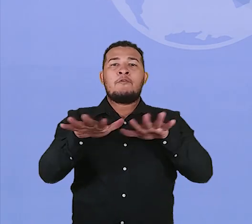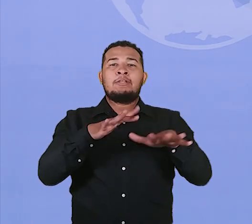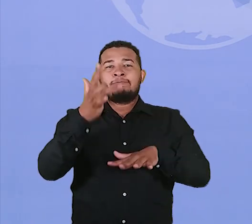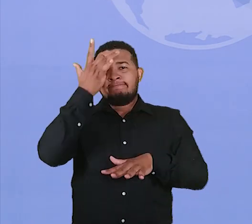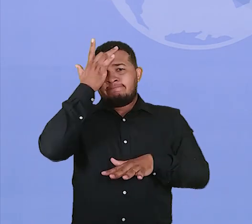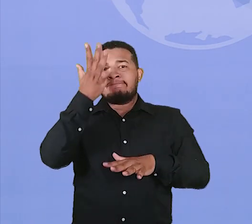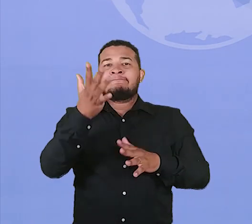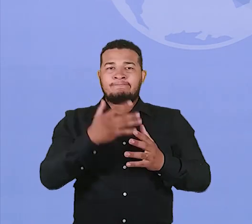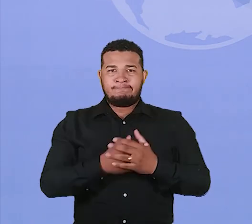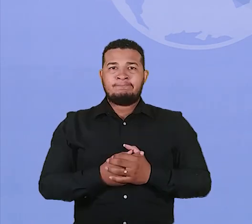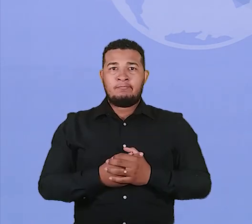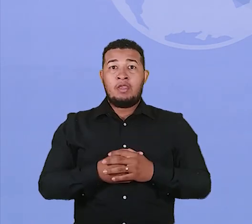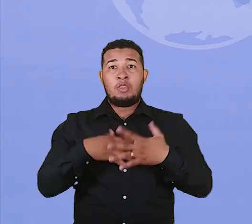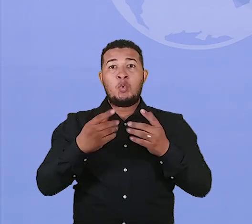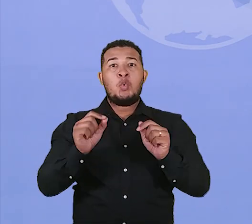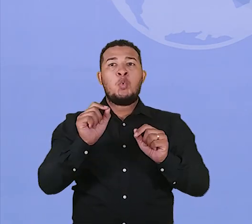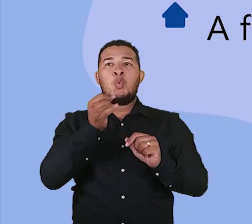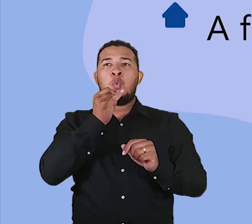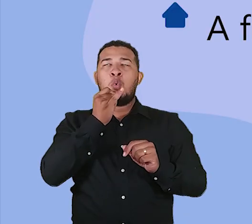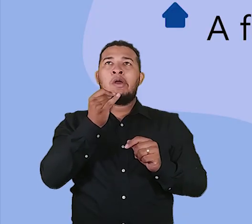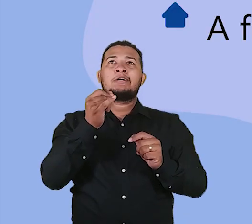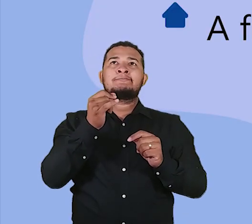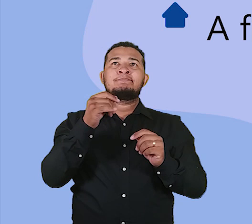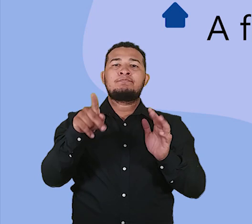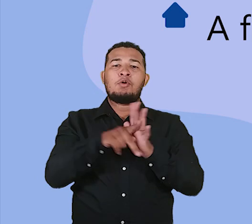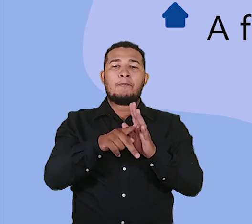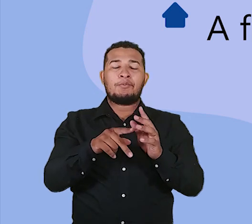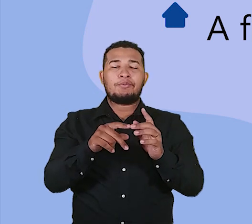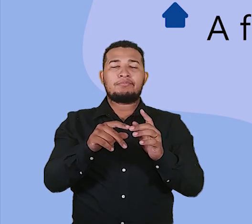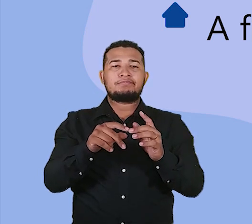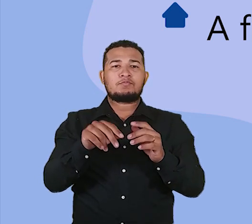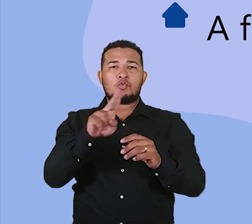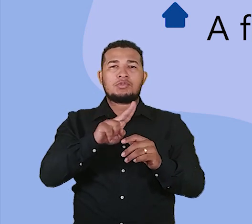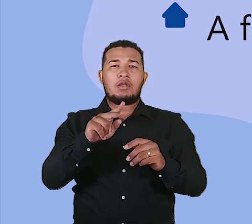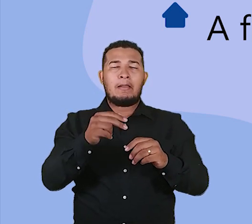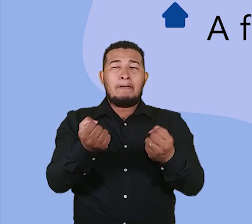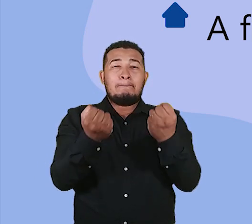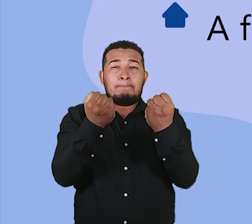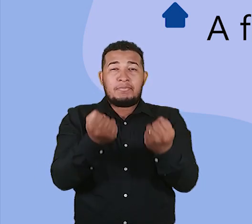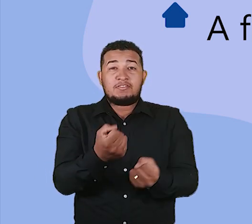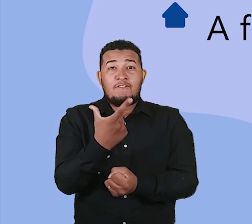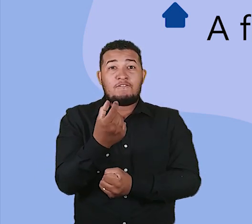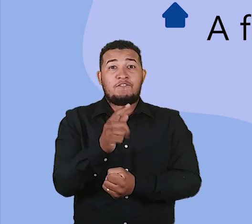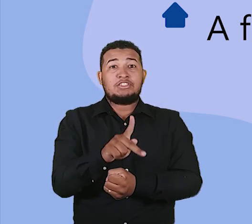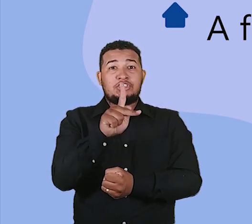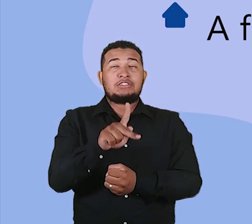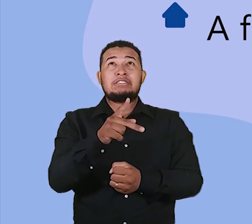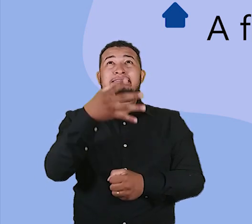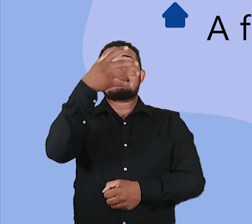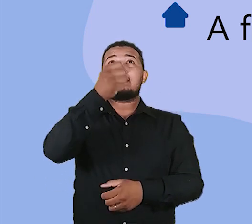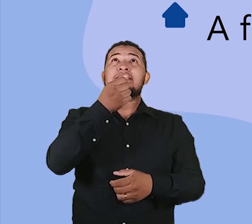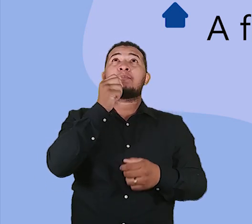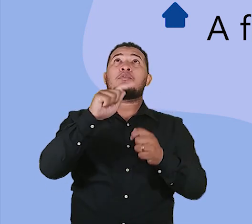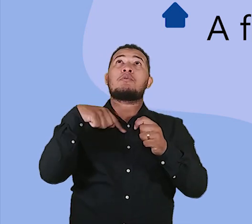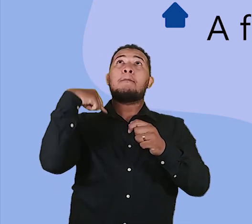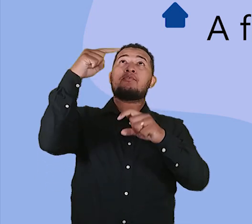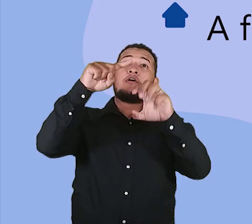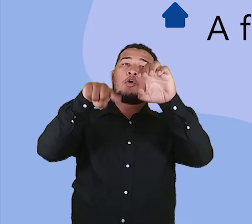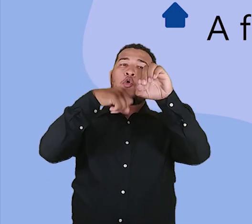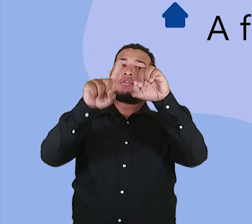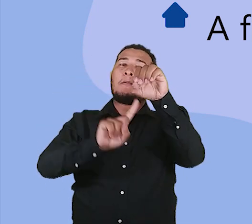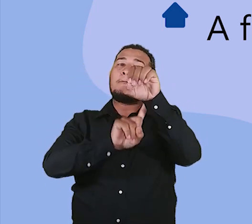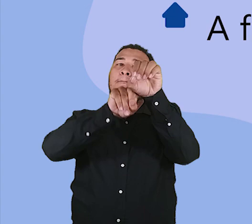movimento tá então para subir um saco de 20kg com a roldana é muito mais fácil de fazer sem ela